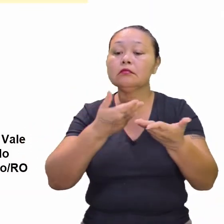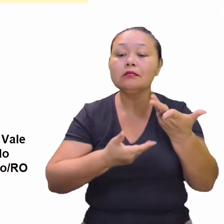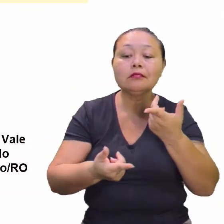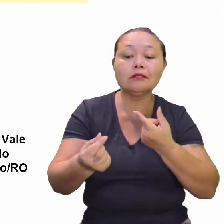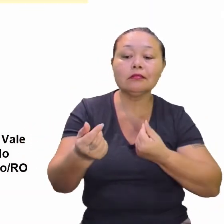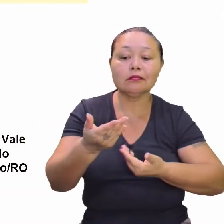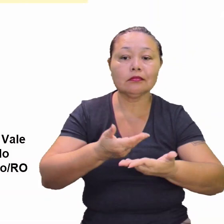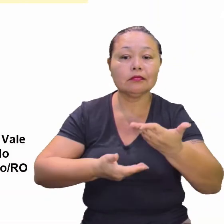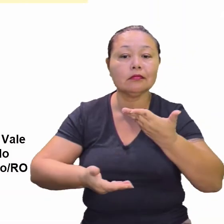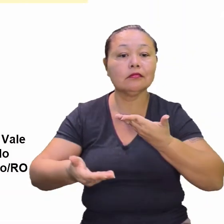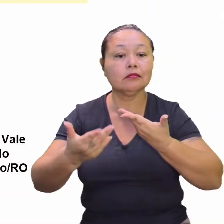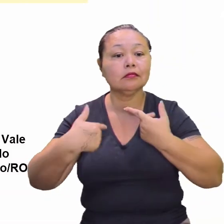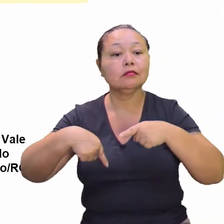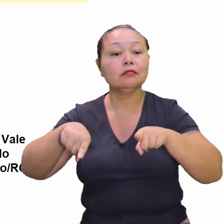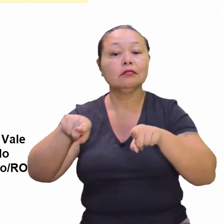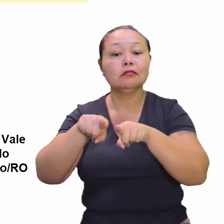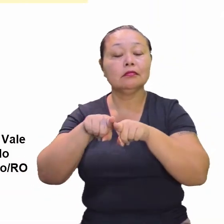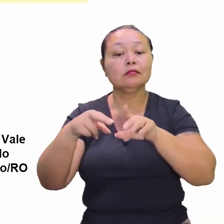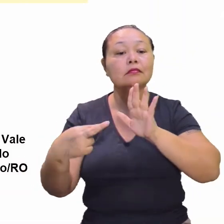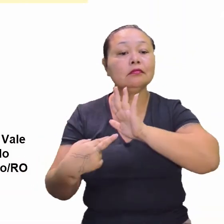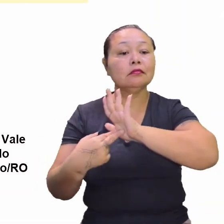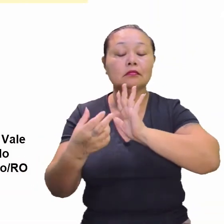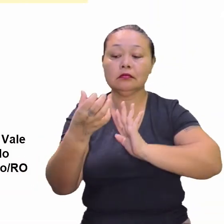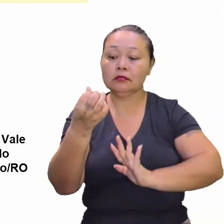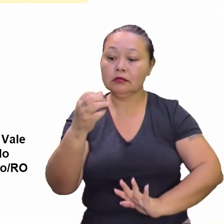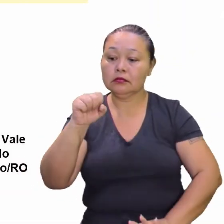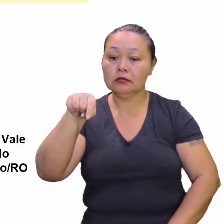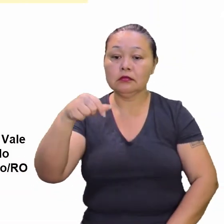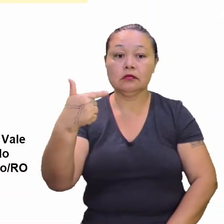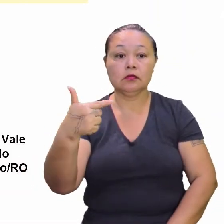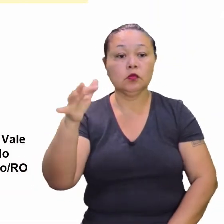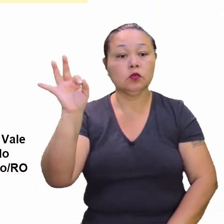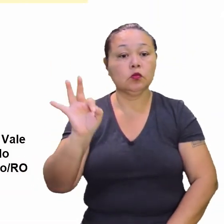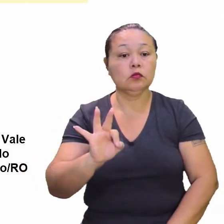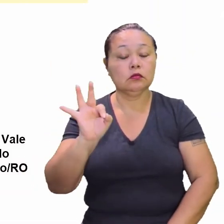comércio também, né, além dos serviços, representa aí